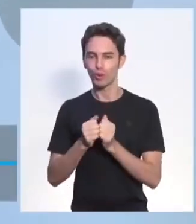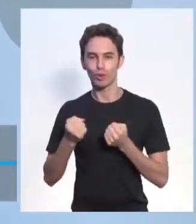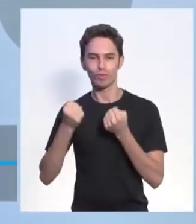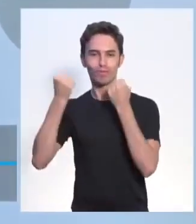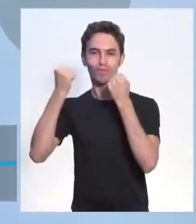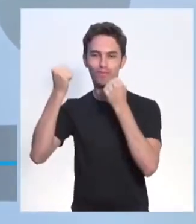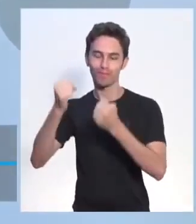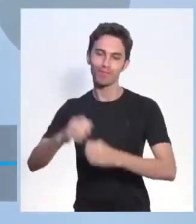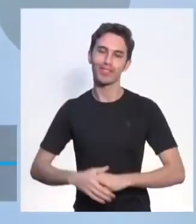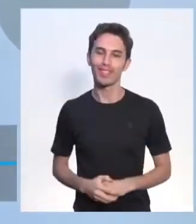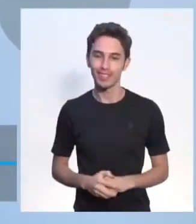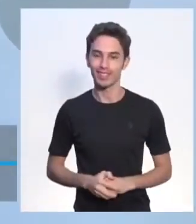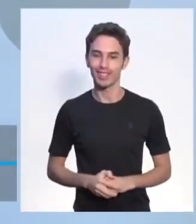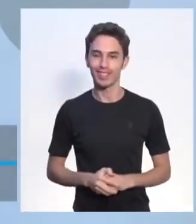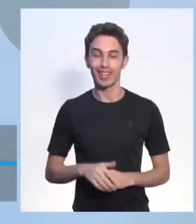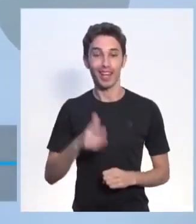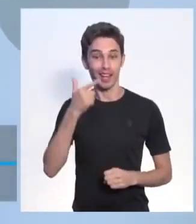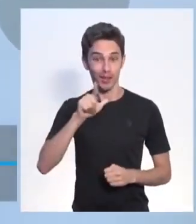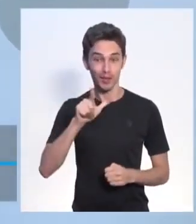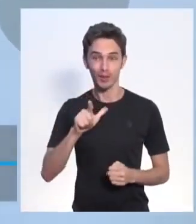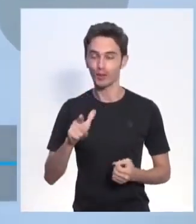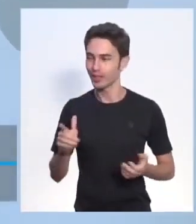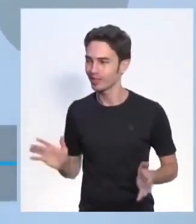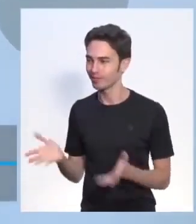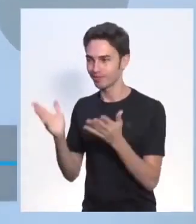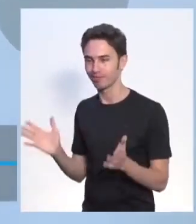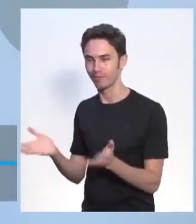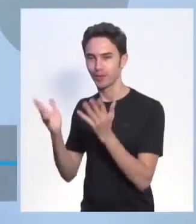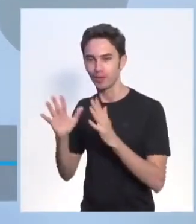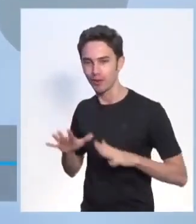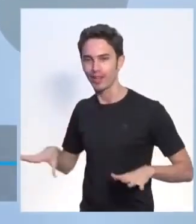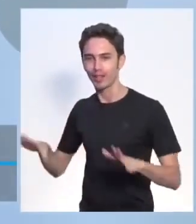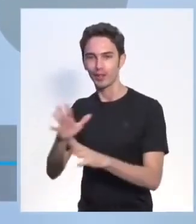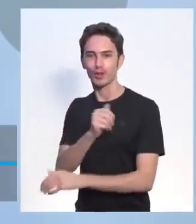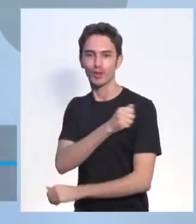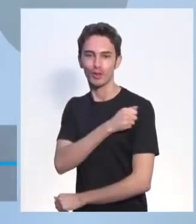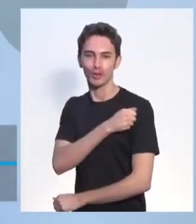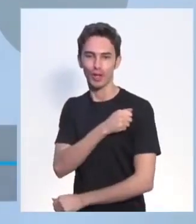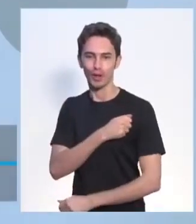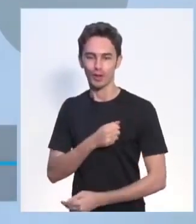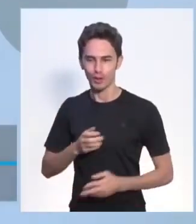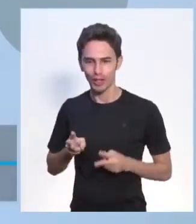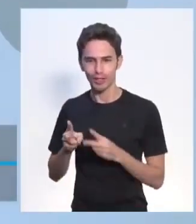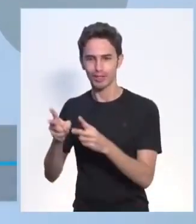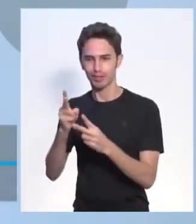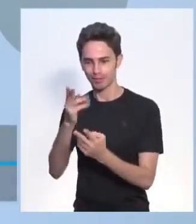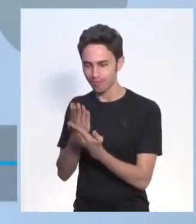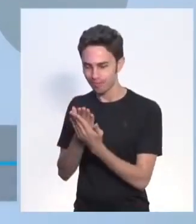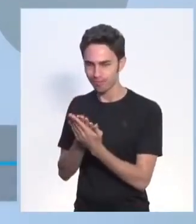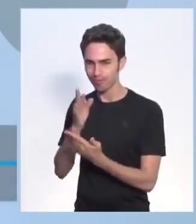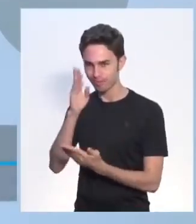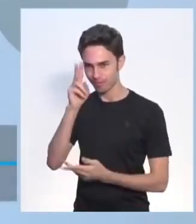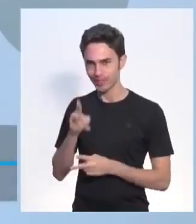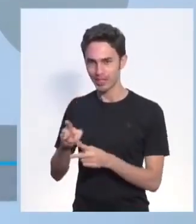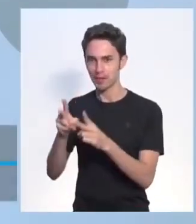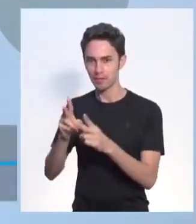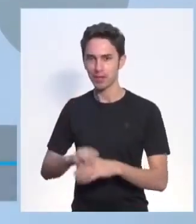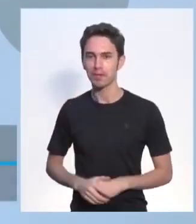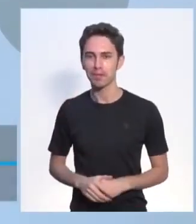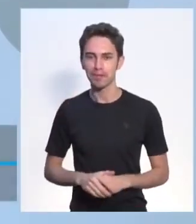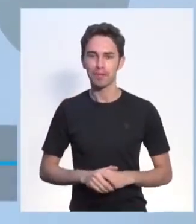poder motivar aí essa garotada a continuar estudando. Hoje